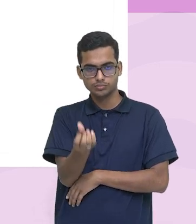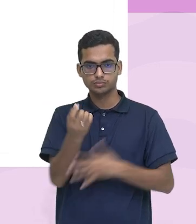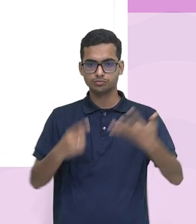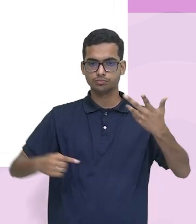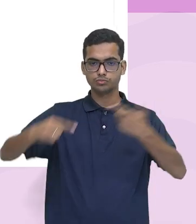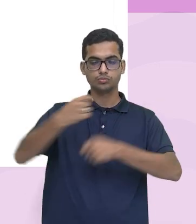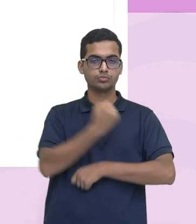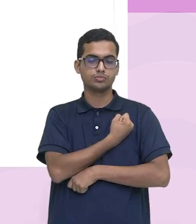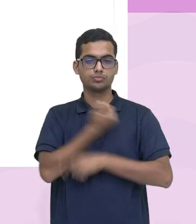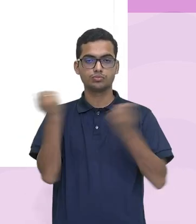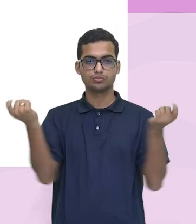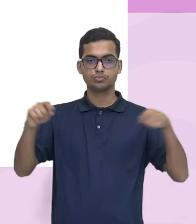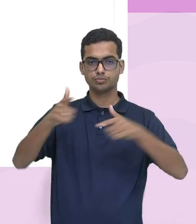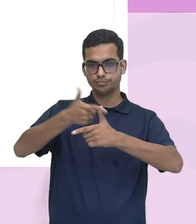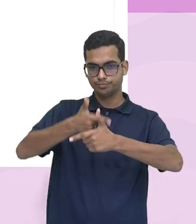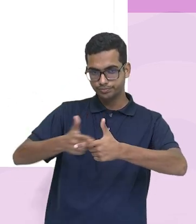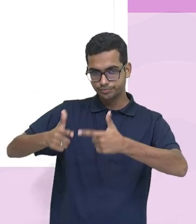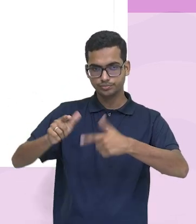exemplo.